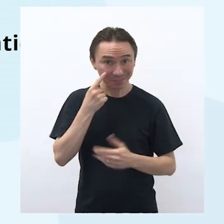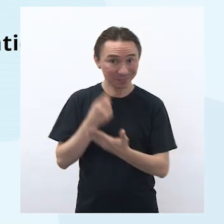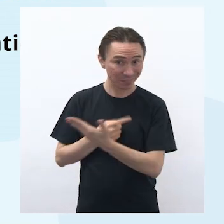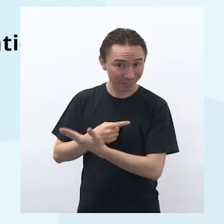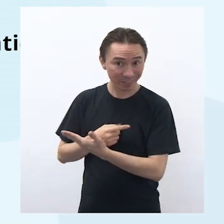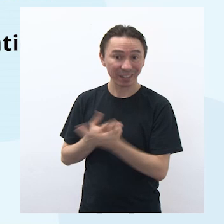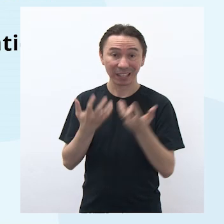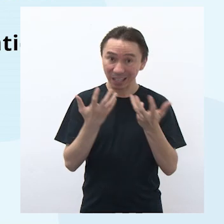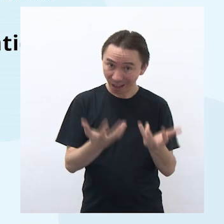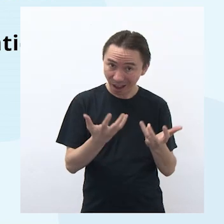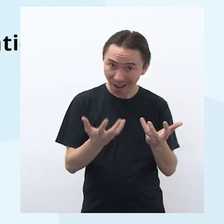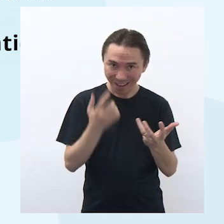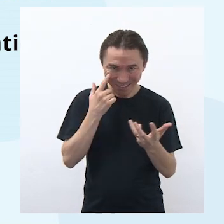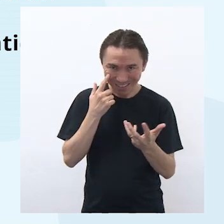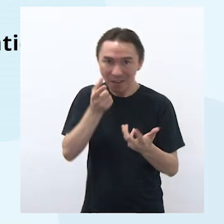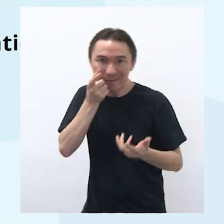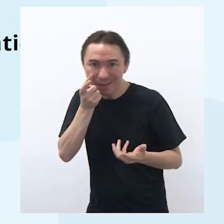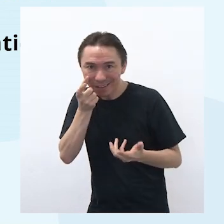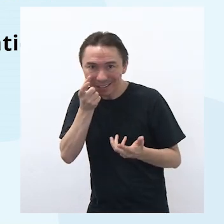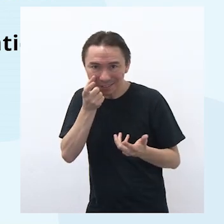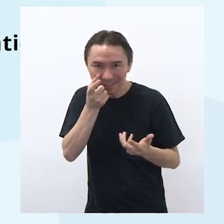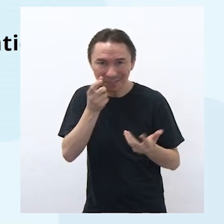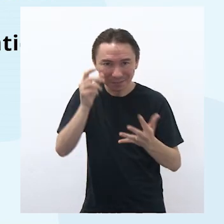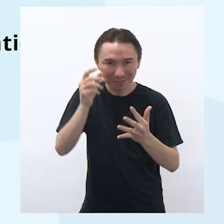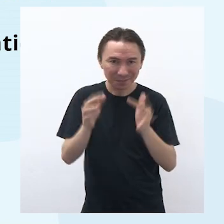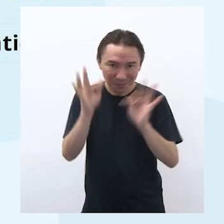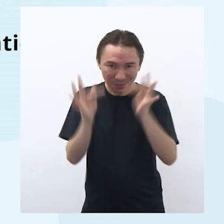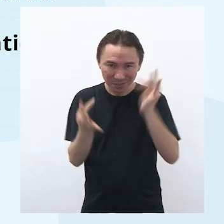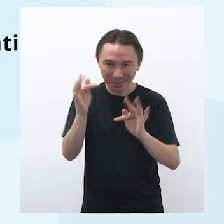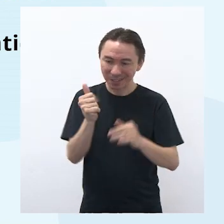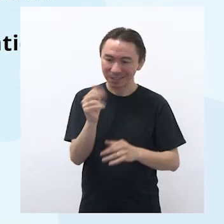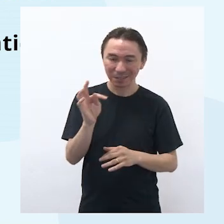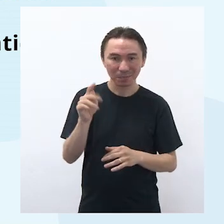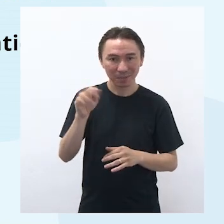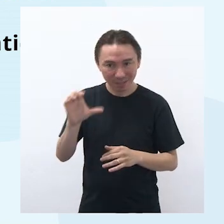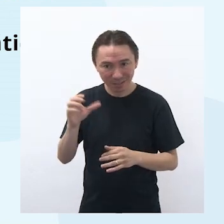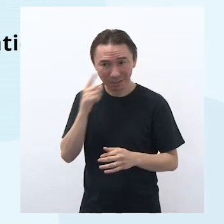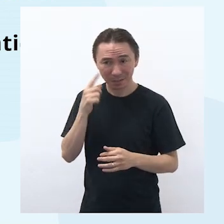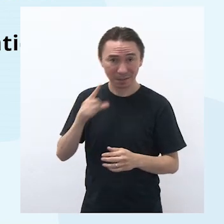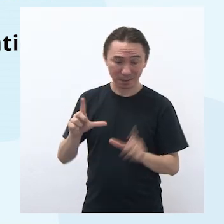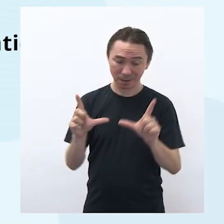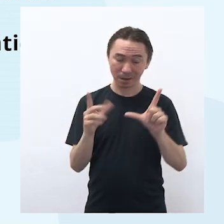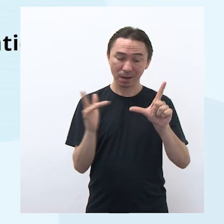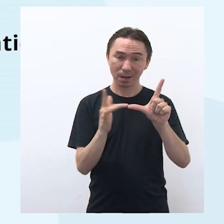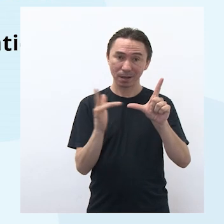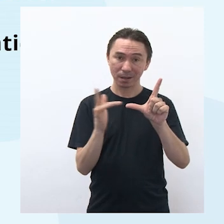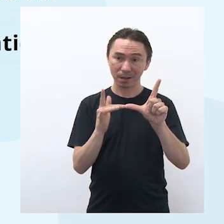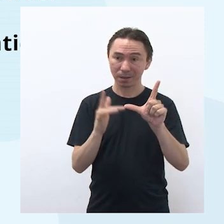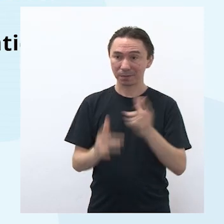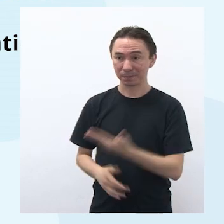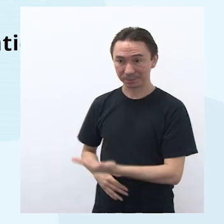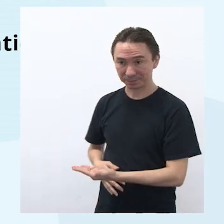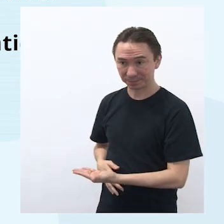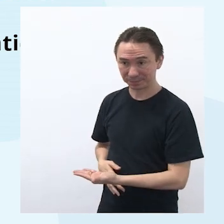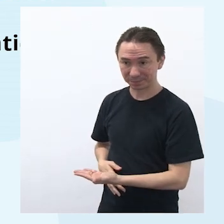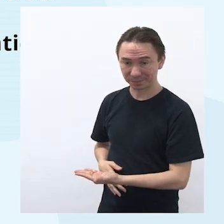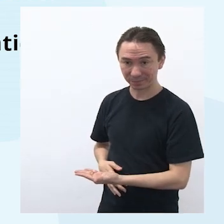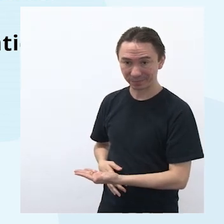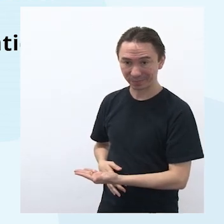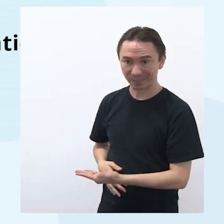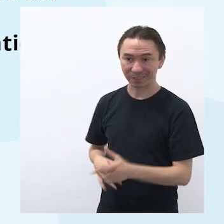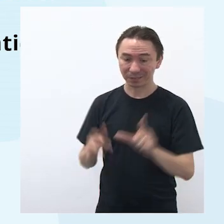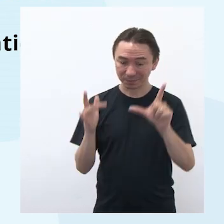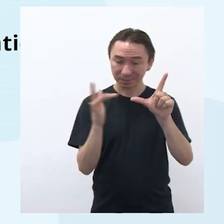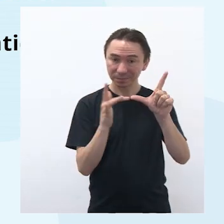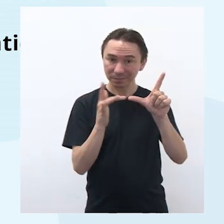também da formação que aconteceu em fevereiro, para que vocês possam revê-la, e é onde a gente usou essa frase tanto